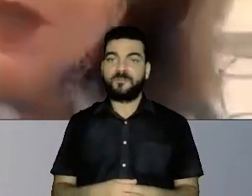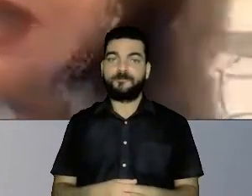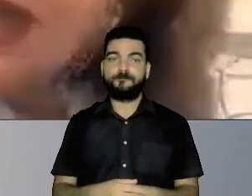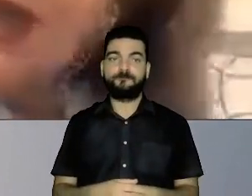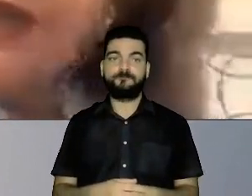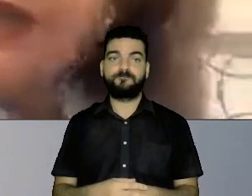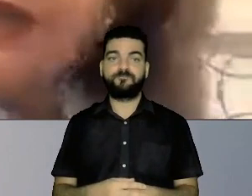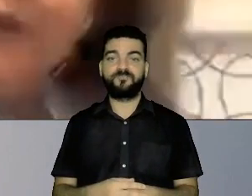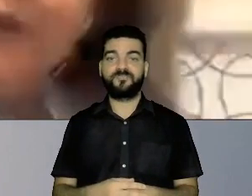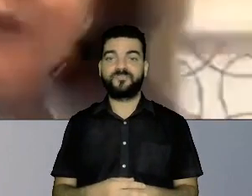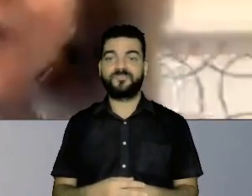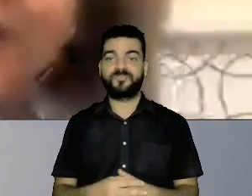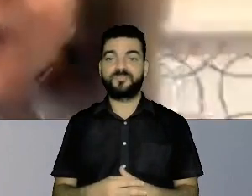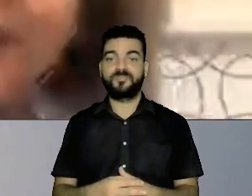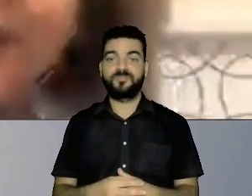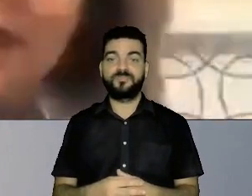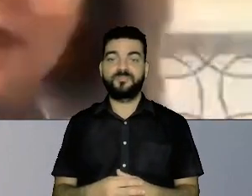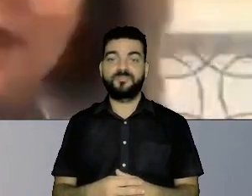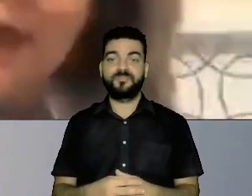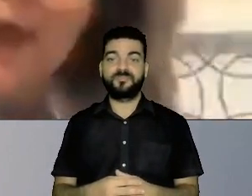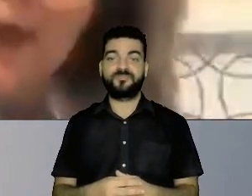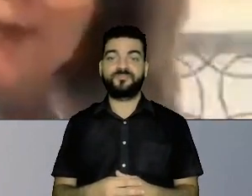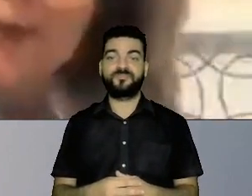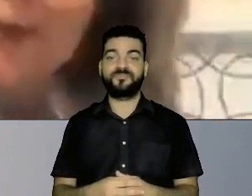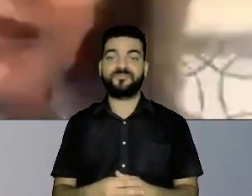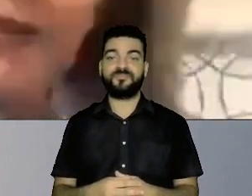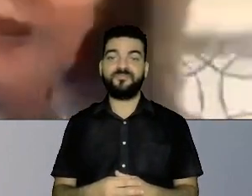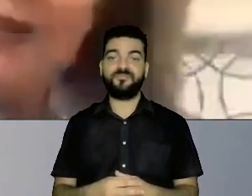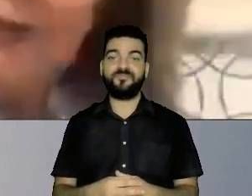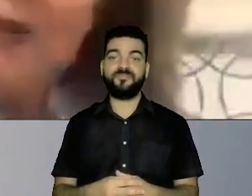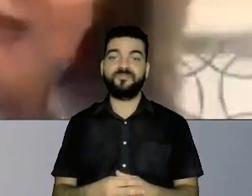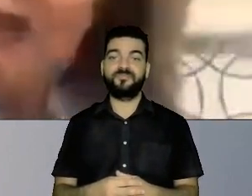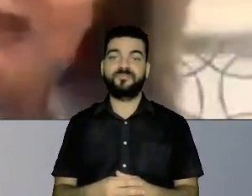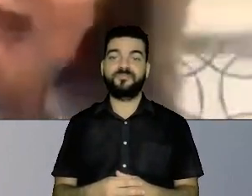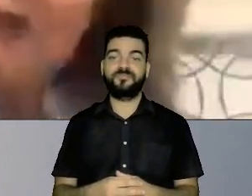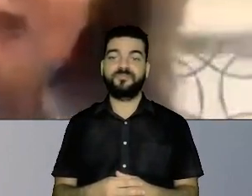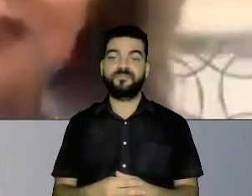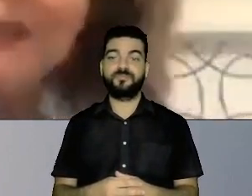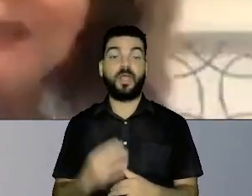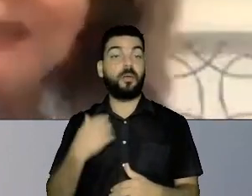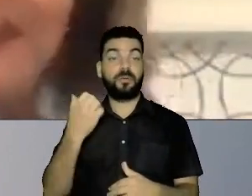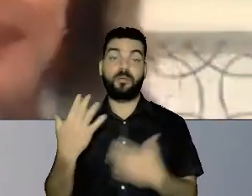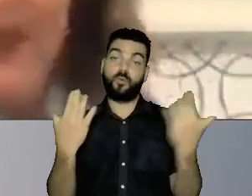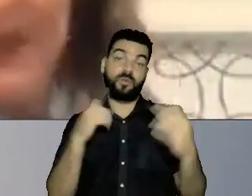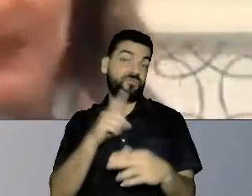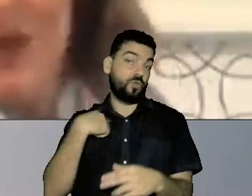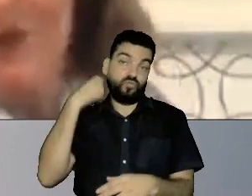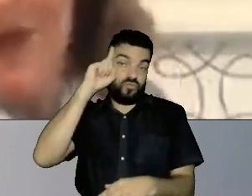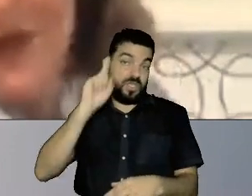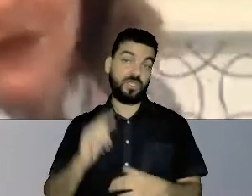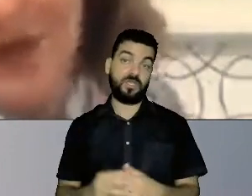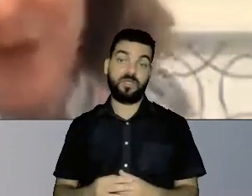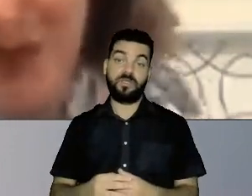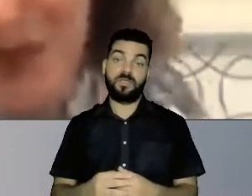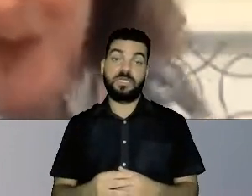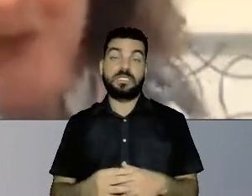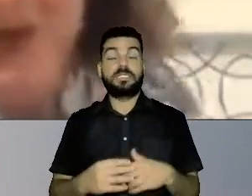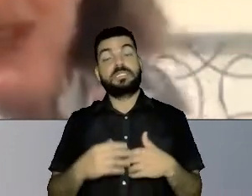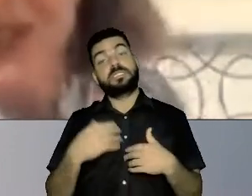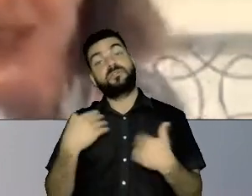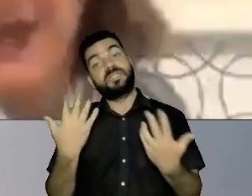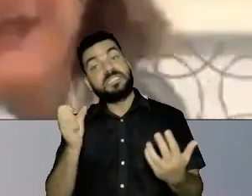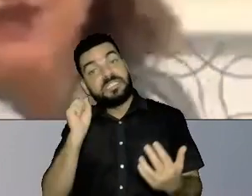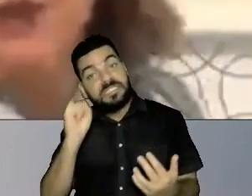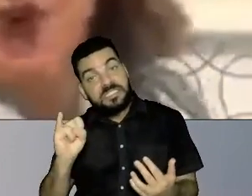nenhuma mulher grafiteira para lhe dar o exemplo. Talvez se eu tivesse sido a palestrante